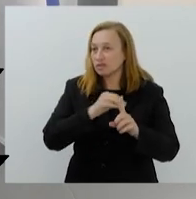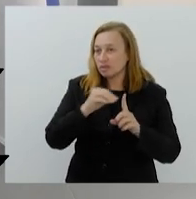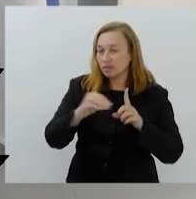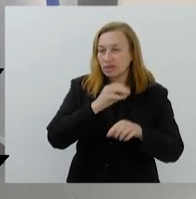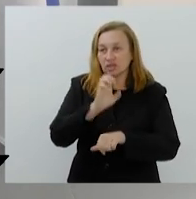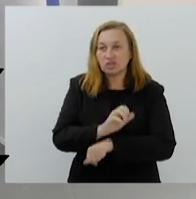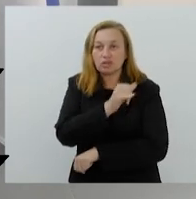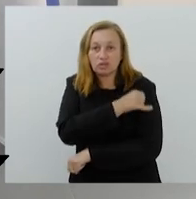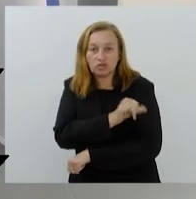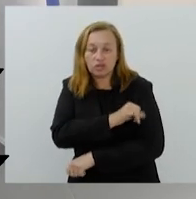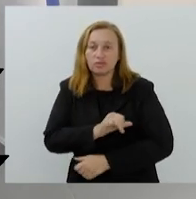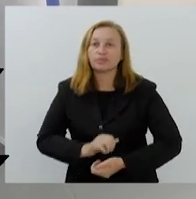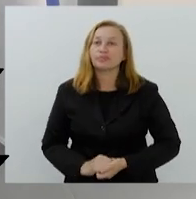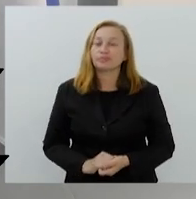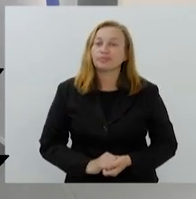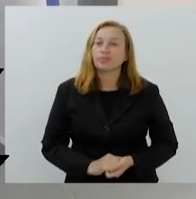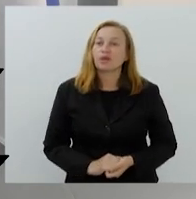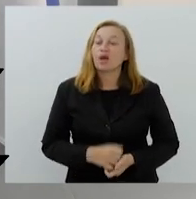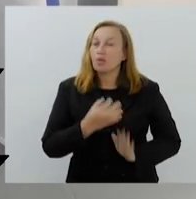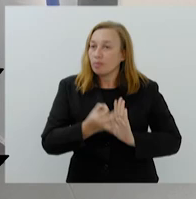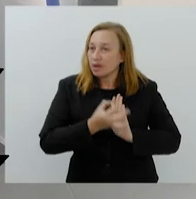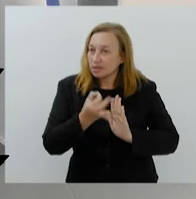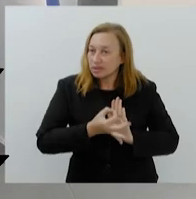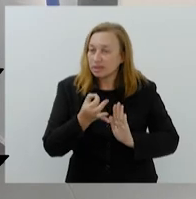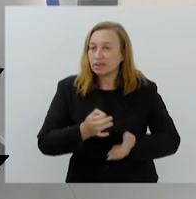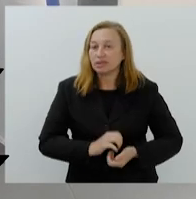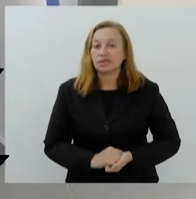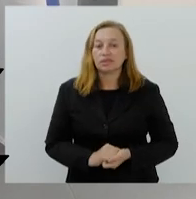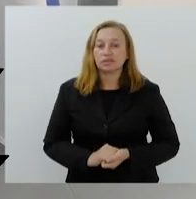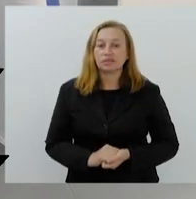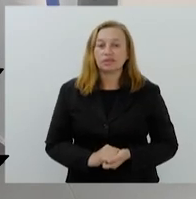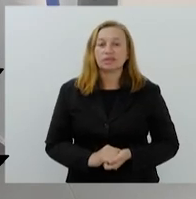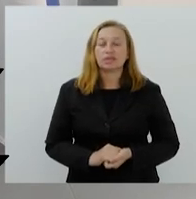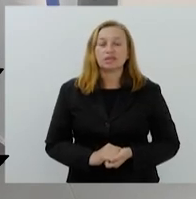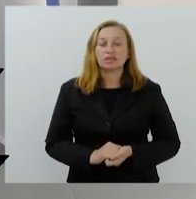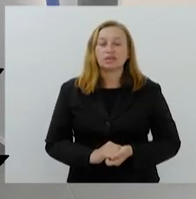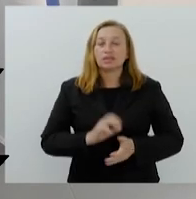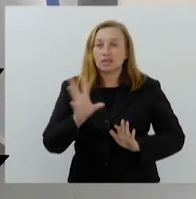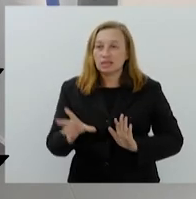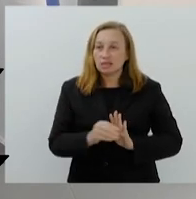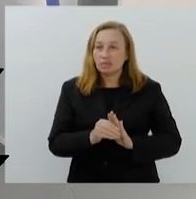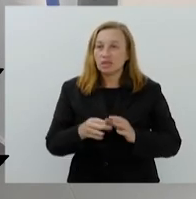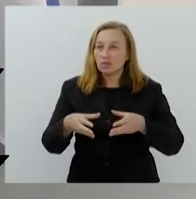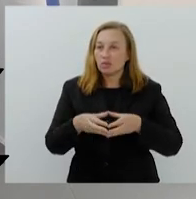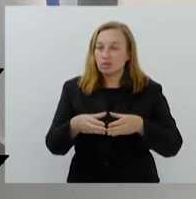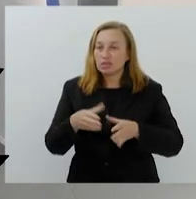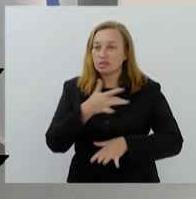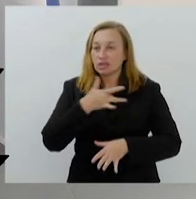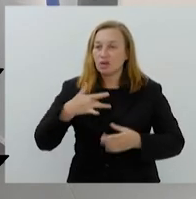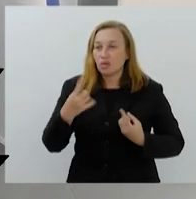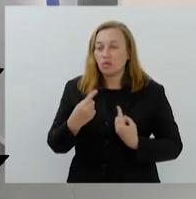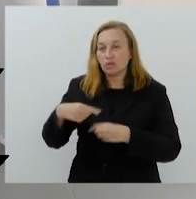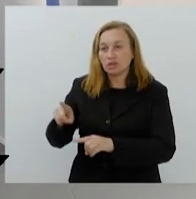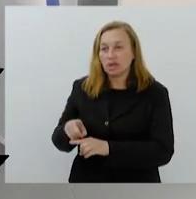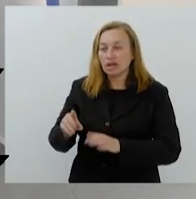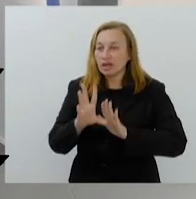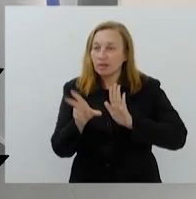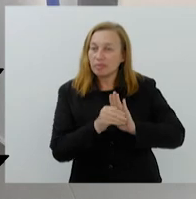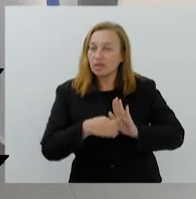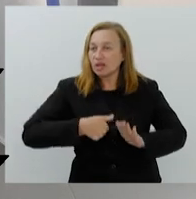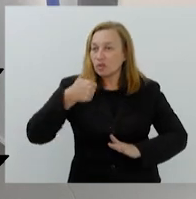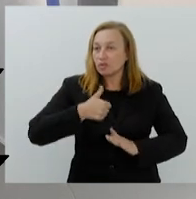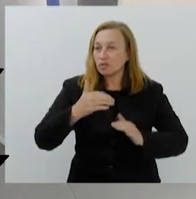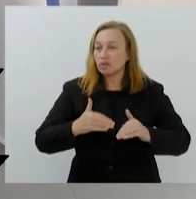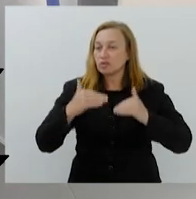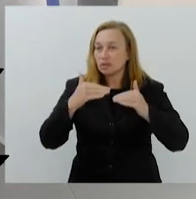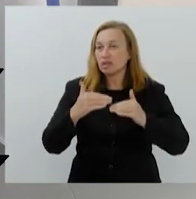âmbito do Estado do Rio de Janeiro. O parecer das emendas recebidas na Comissão de Saúde, contrário à emenda 1, favorável com subemenda à